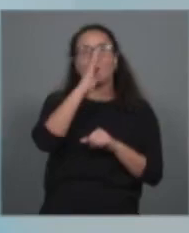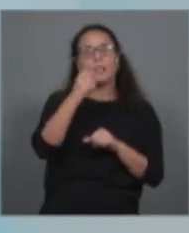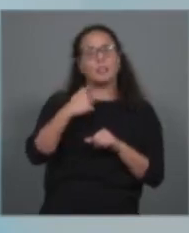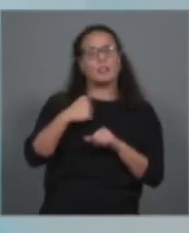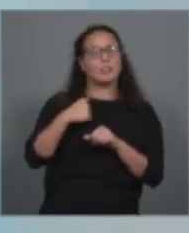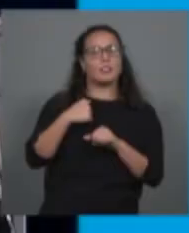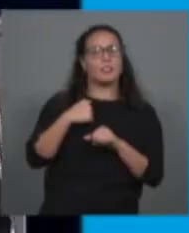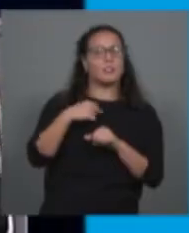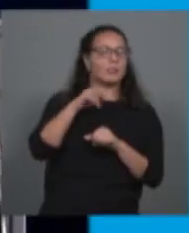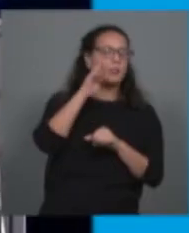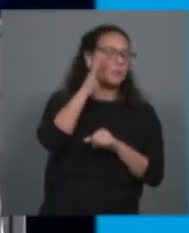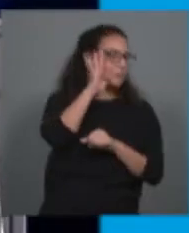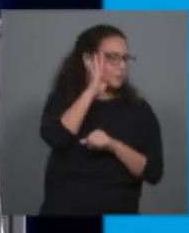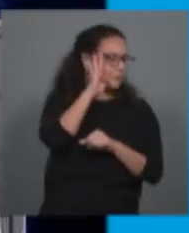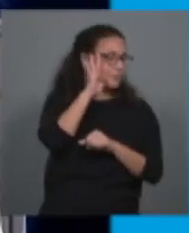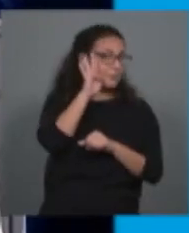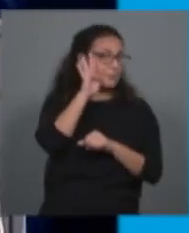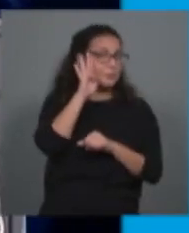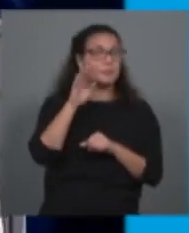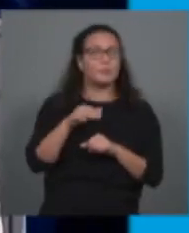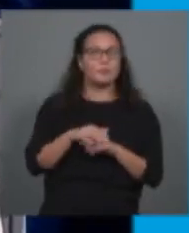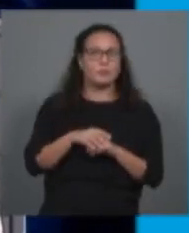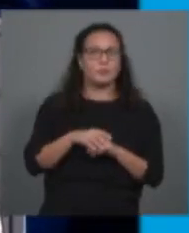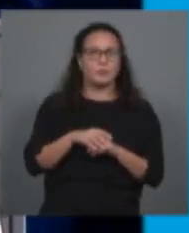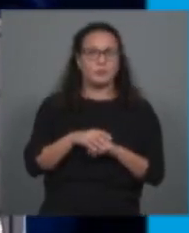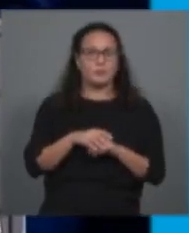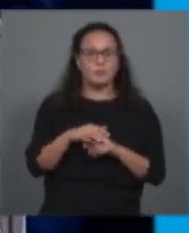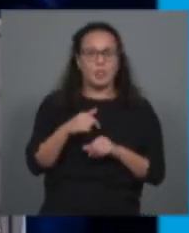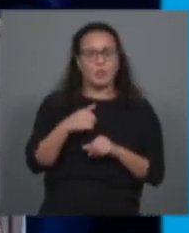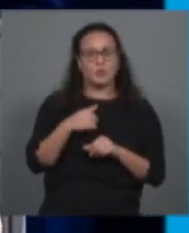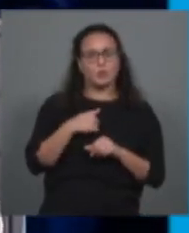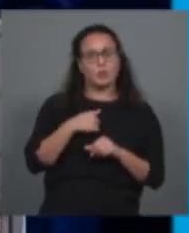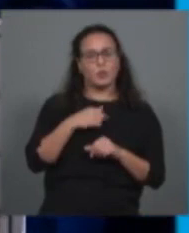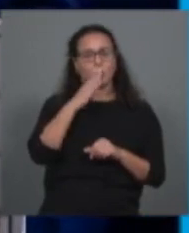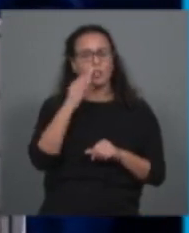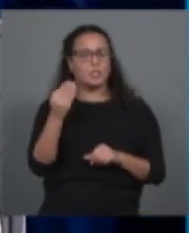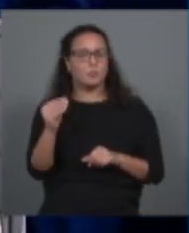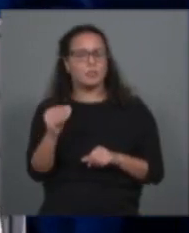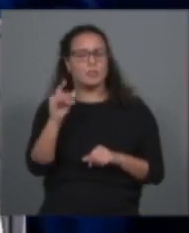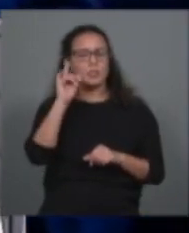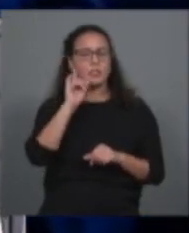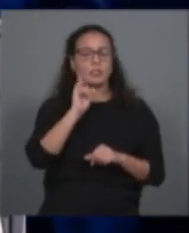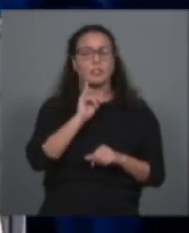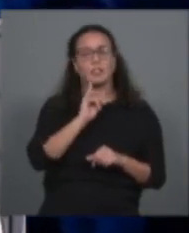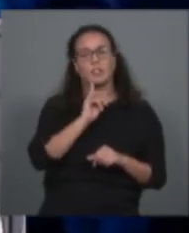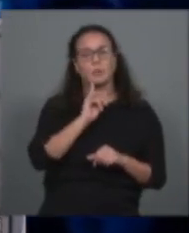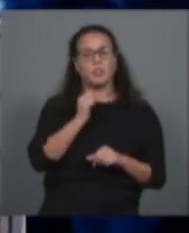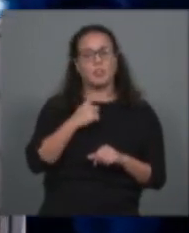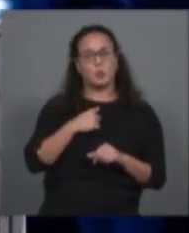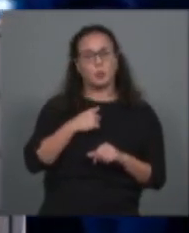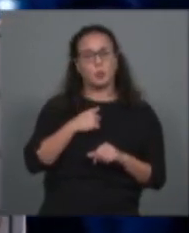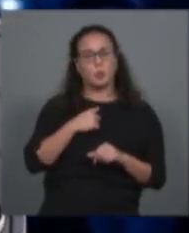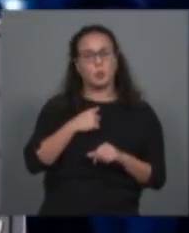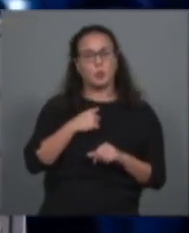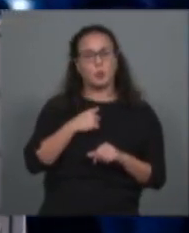as próprias pessoas, neste caso as meninas e as mulheres, não têm essa consciência, que é a violência do pequeno medo. Do medo